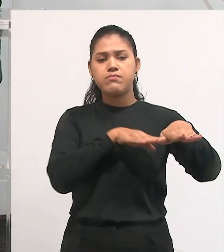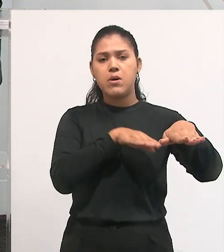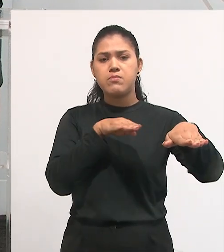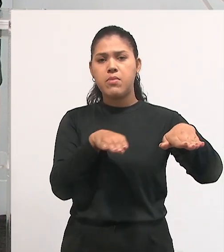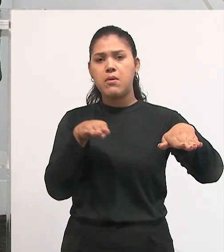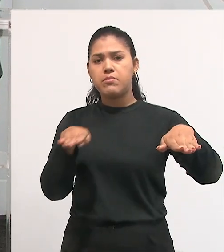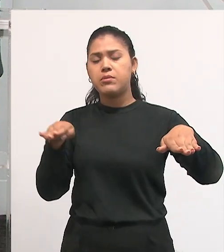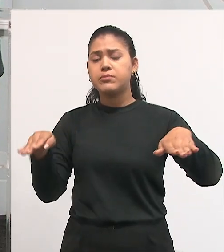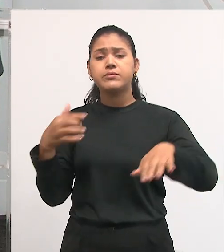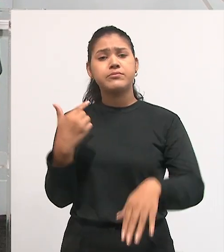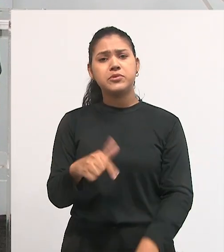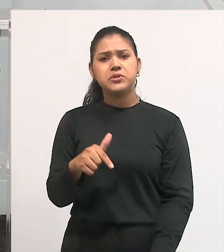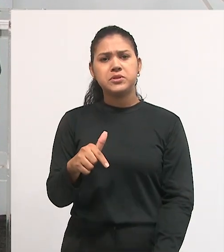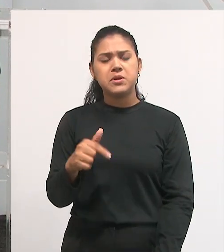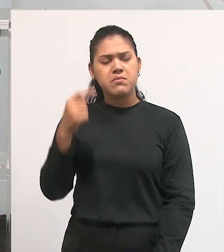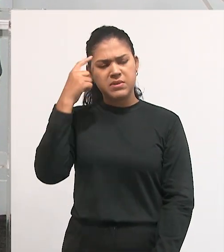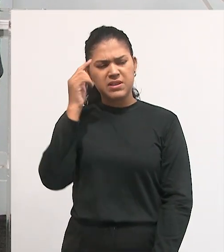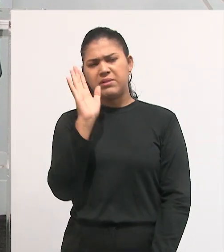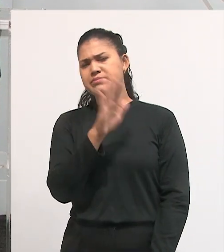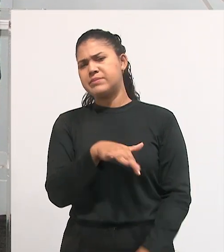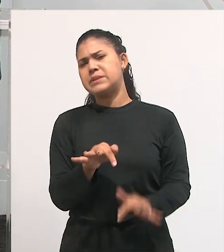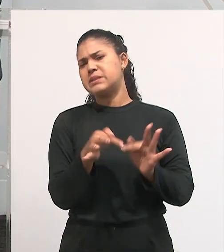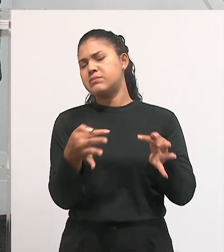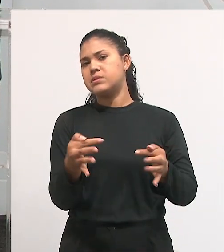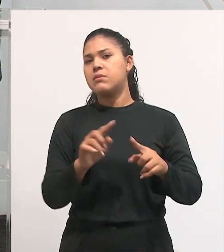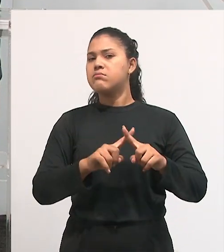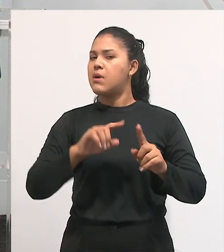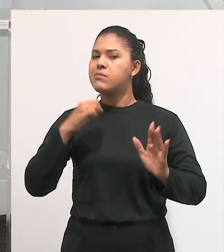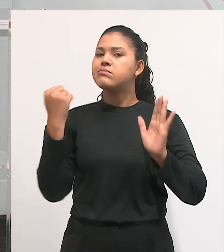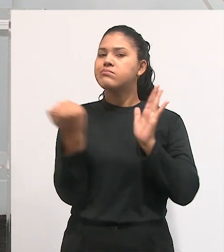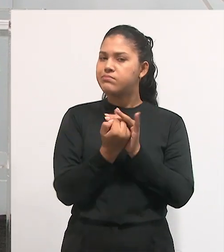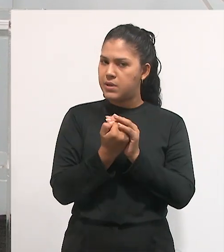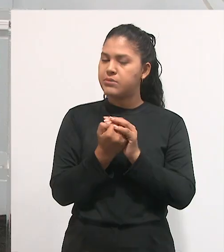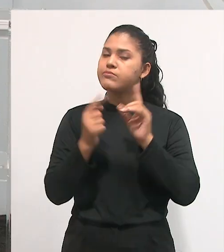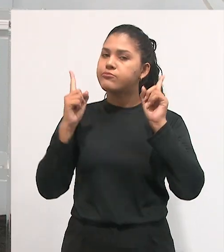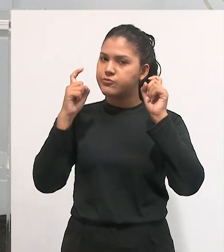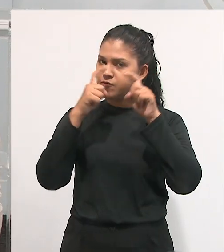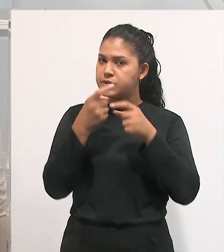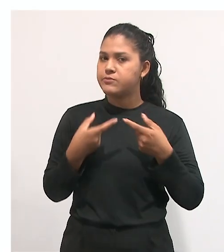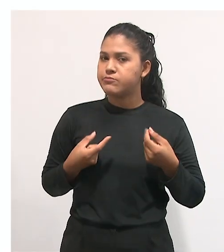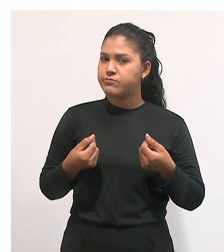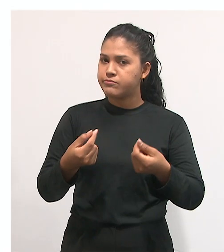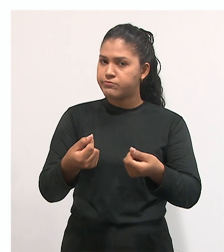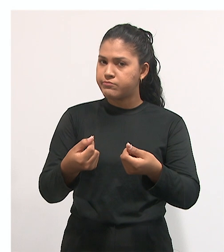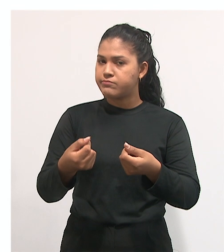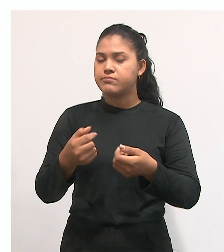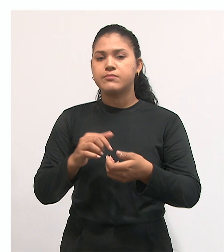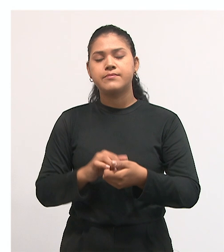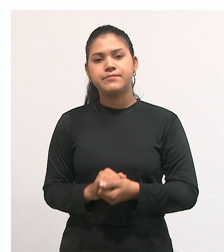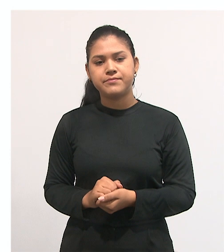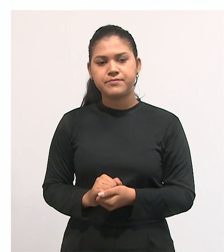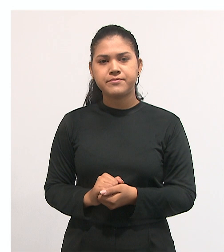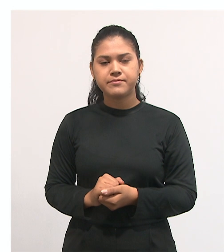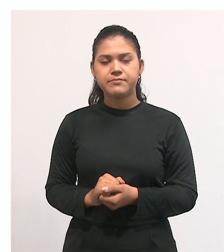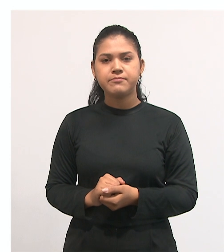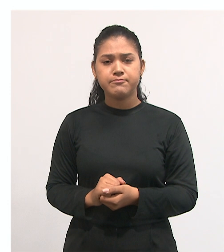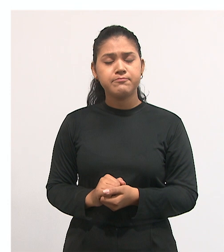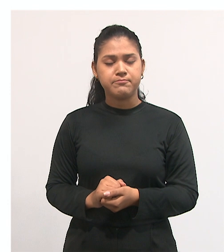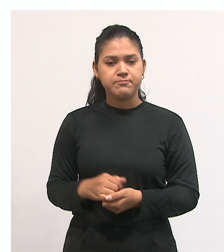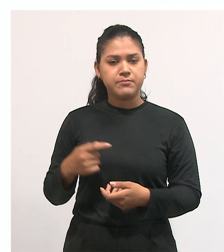parece simples, mas que dá um impacto gigantesco no projeto. Perfeito? Joga na tela mais uma vez. Então é